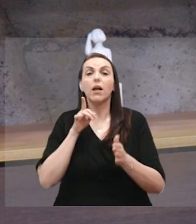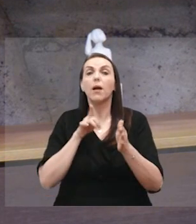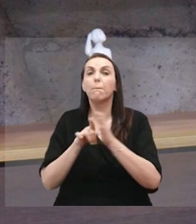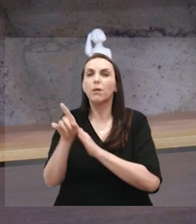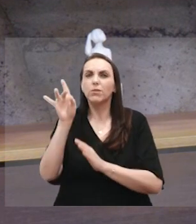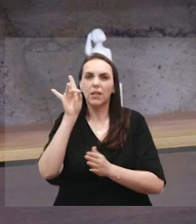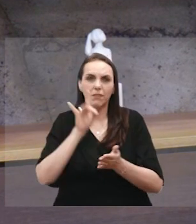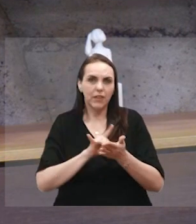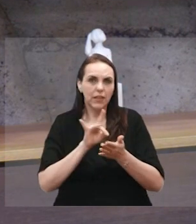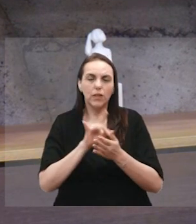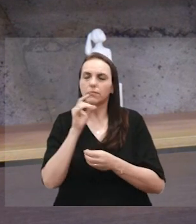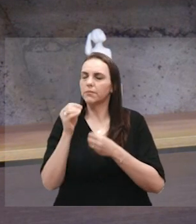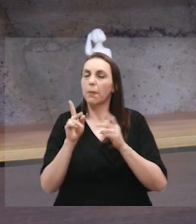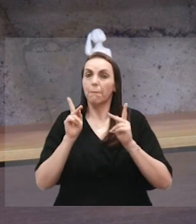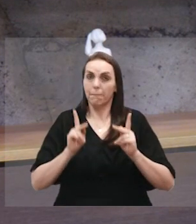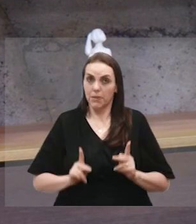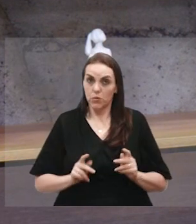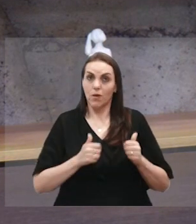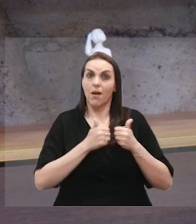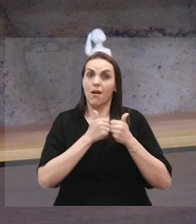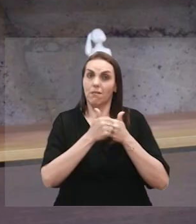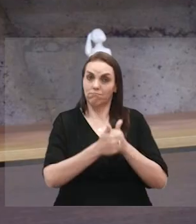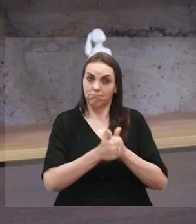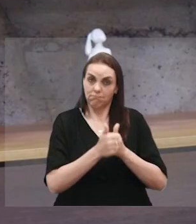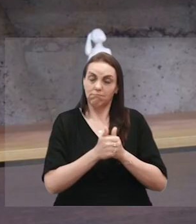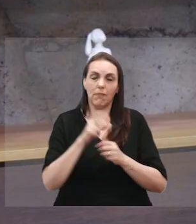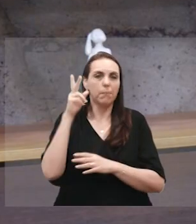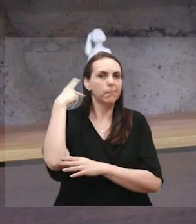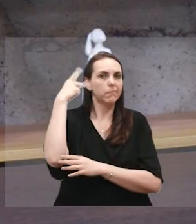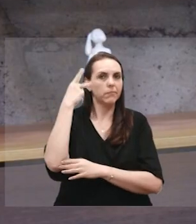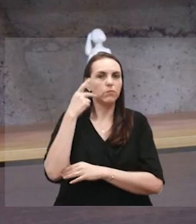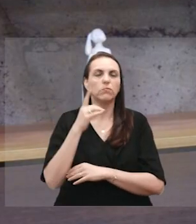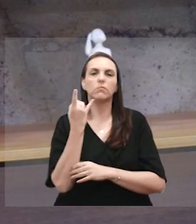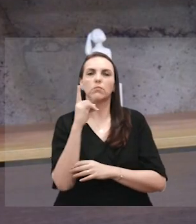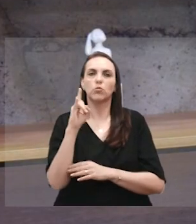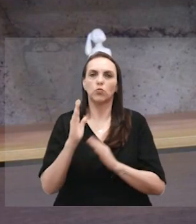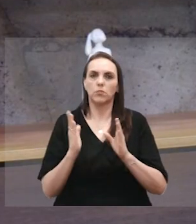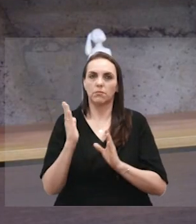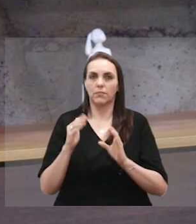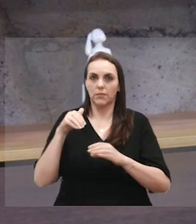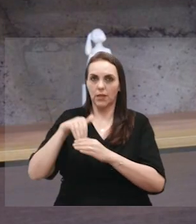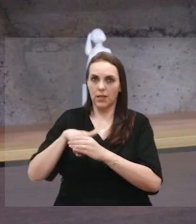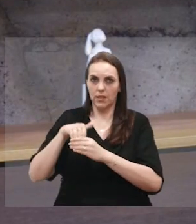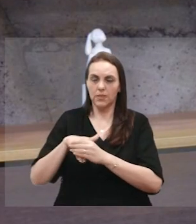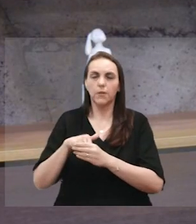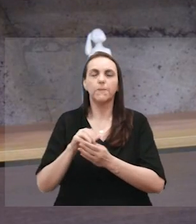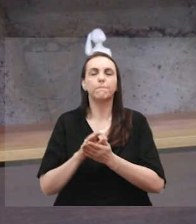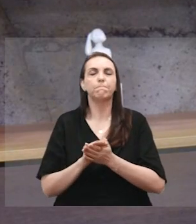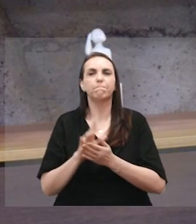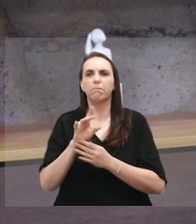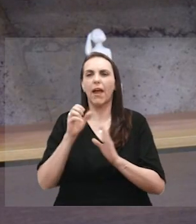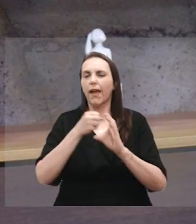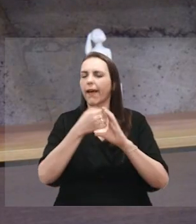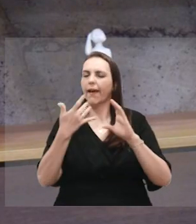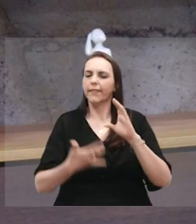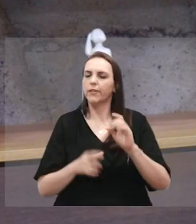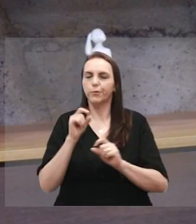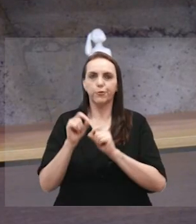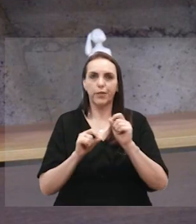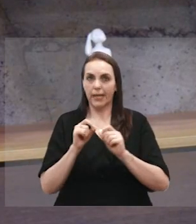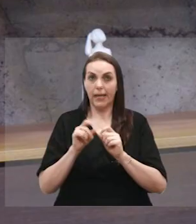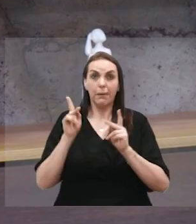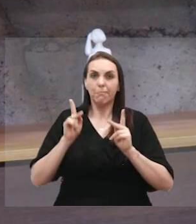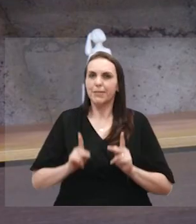quem acompanha a política de modo geral, as últimas eleições ficaram caracterizadas assim: o sujeito